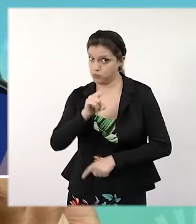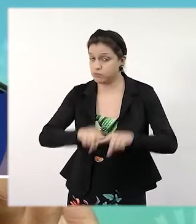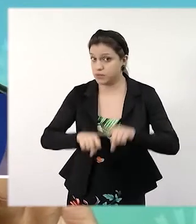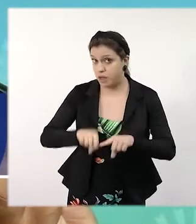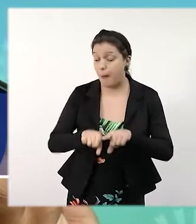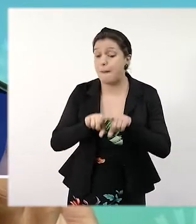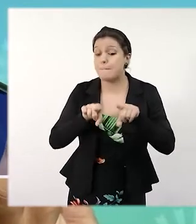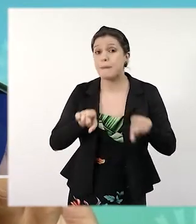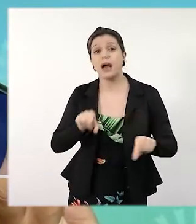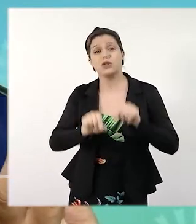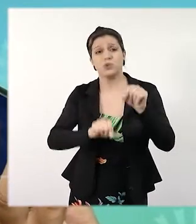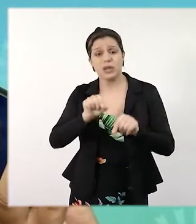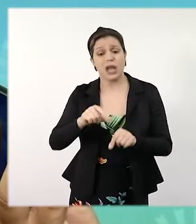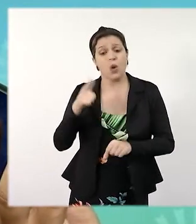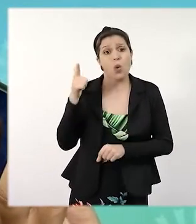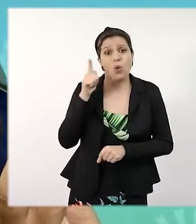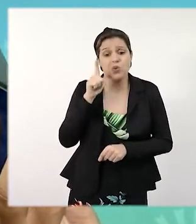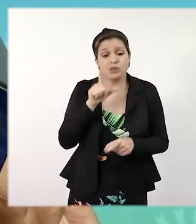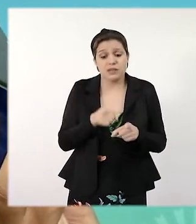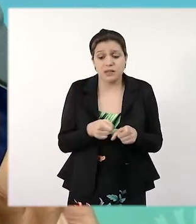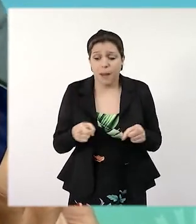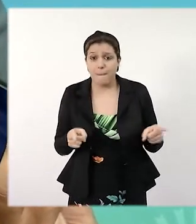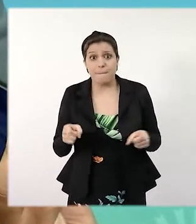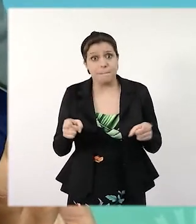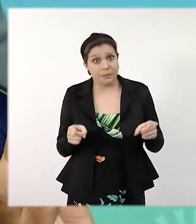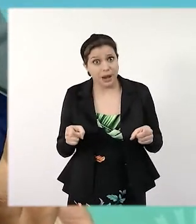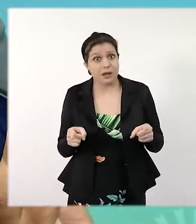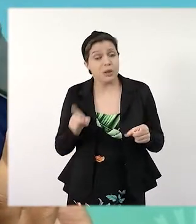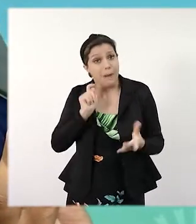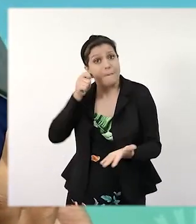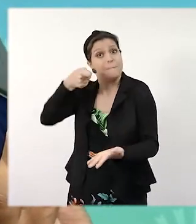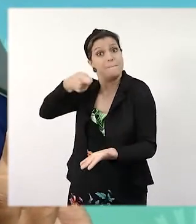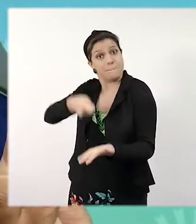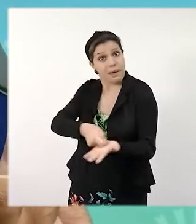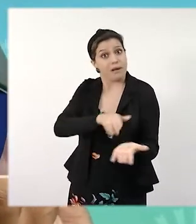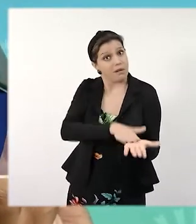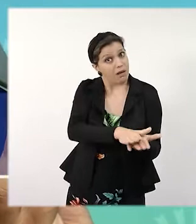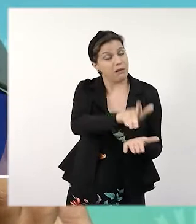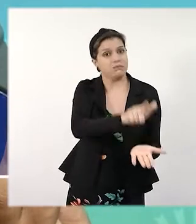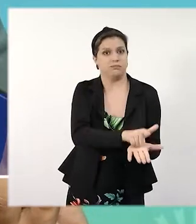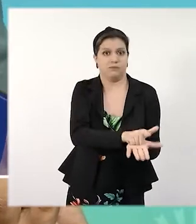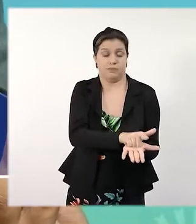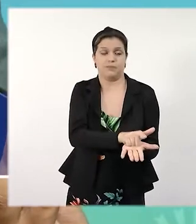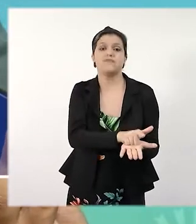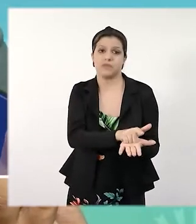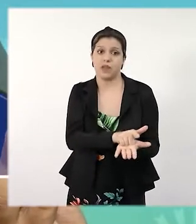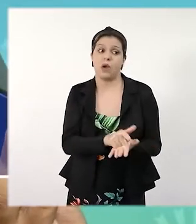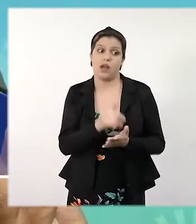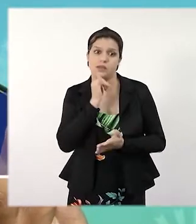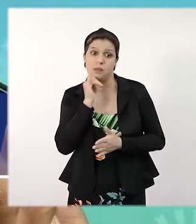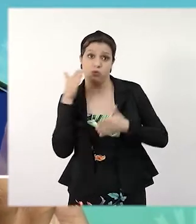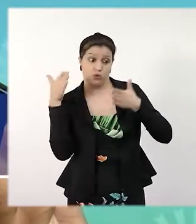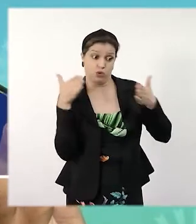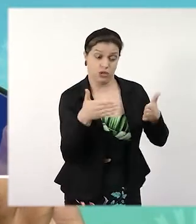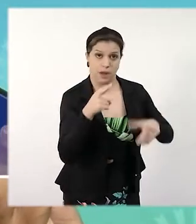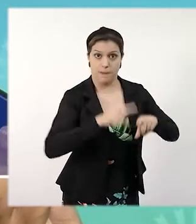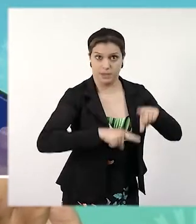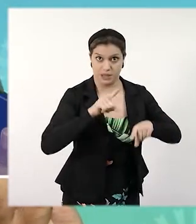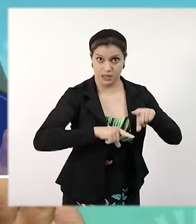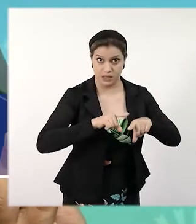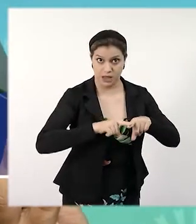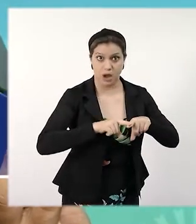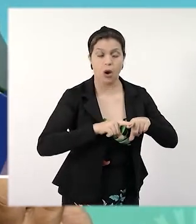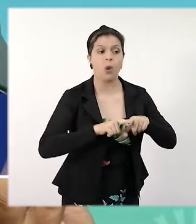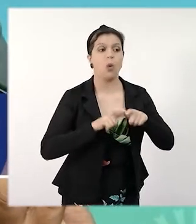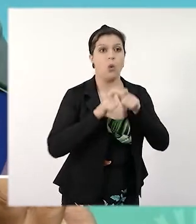mas sim que o comprador tenha um prazo para pagar essa guia. Então a mercadoria dele chega na nossa barreira fiscal,